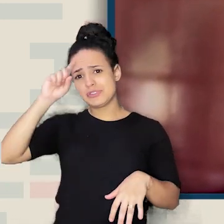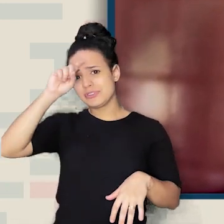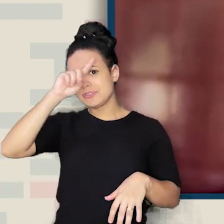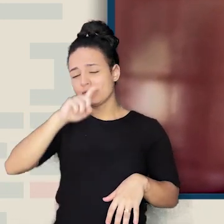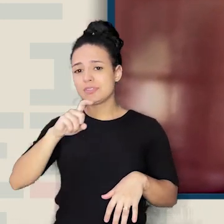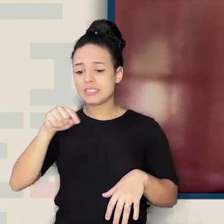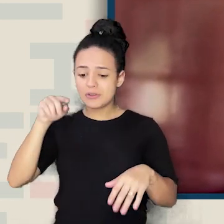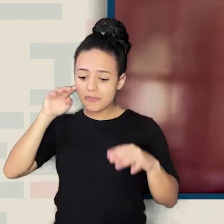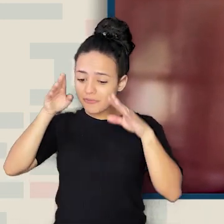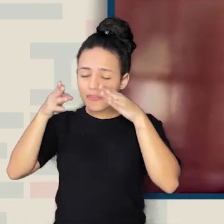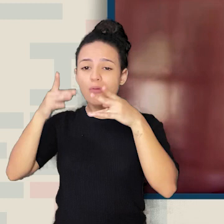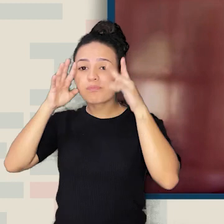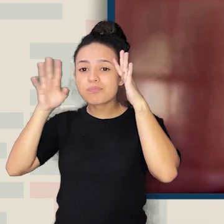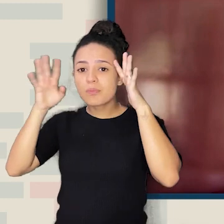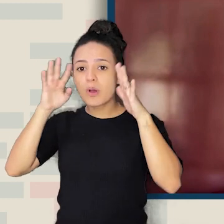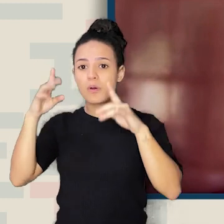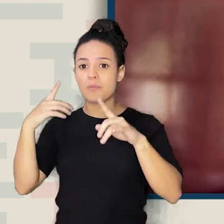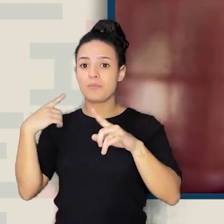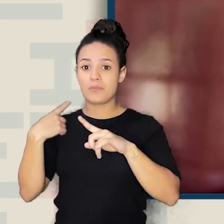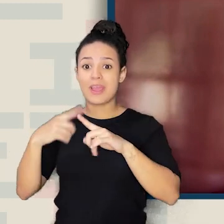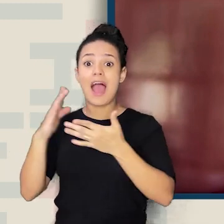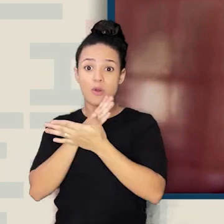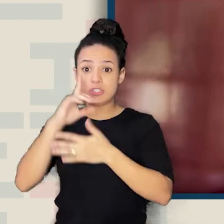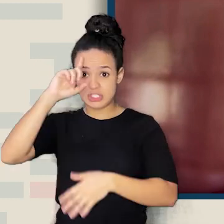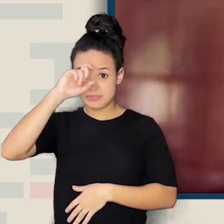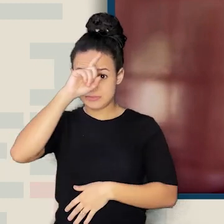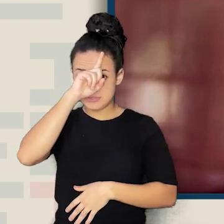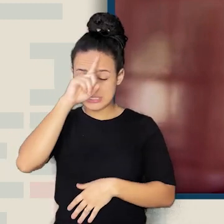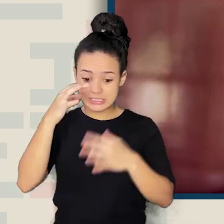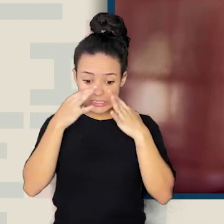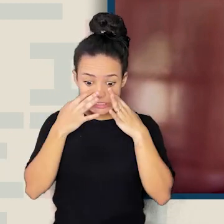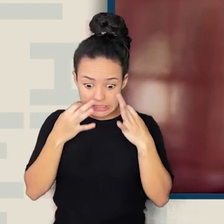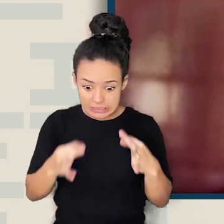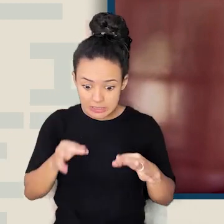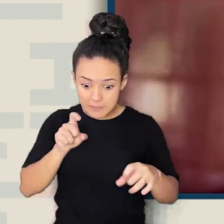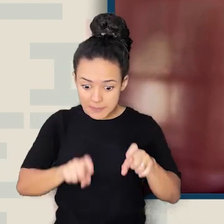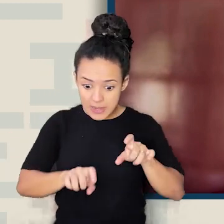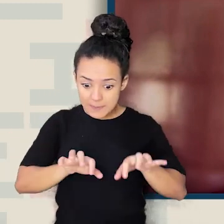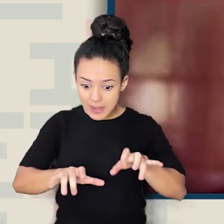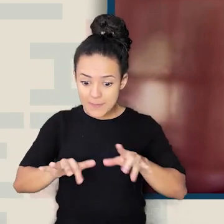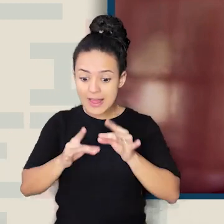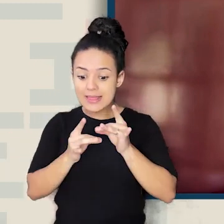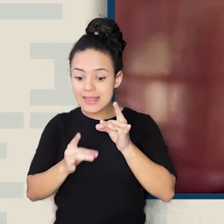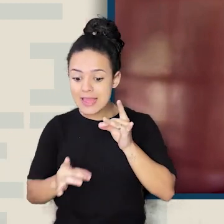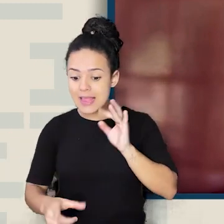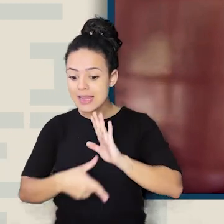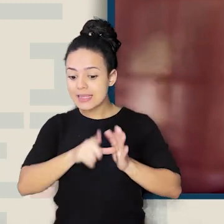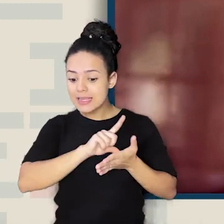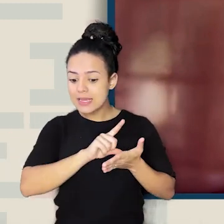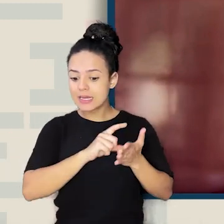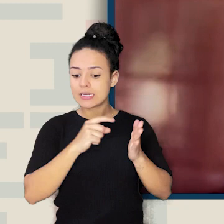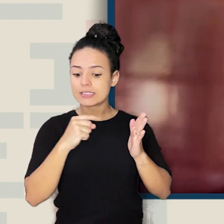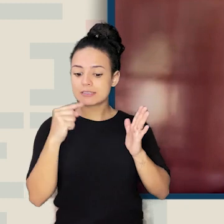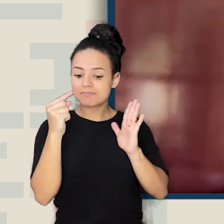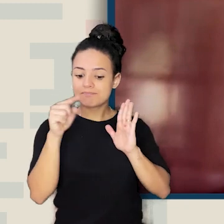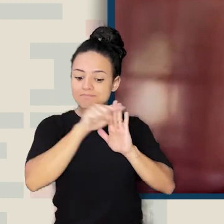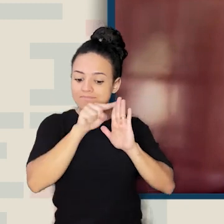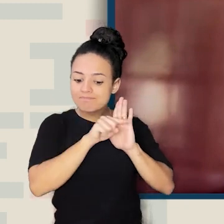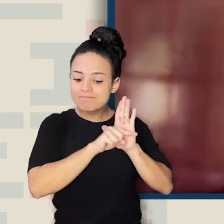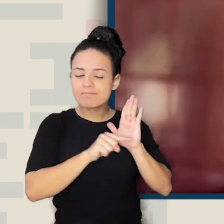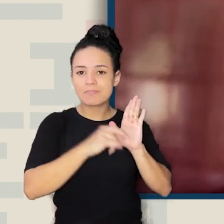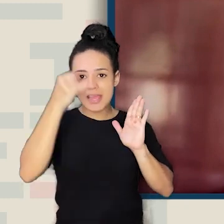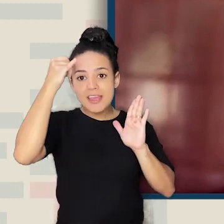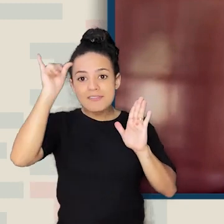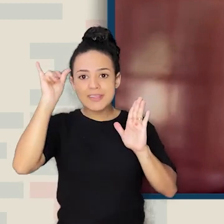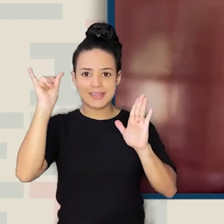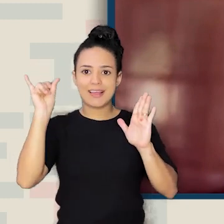público assim, dificilmente eu consigo viajar na música, porque a atenção é maior. Eu fico prestando atenção em todos aqueles detalhes que eu marquei para mim ali, para eu